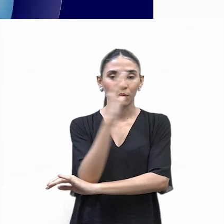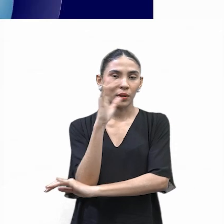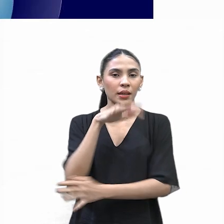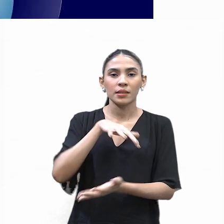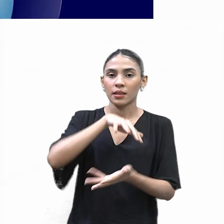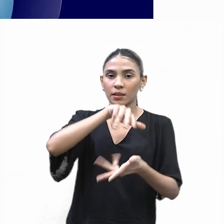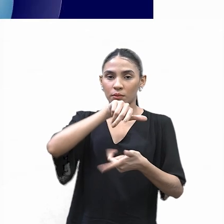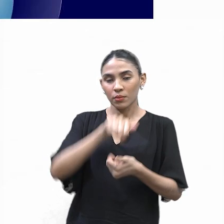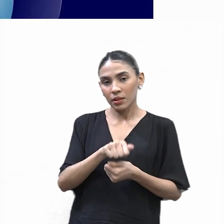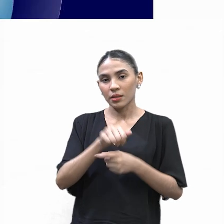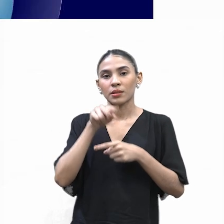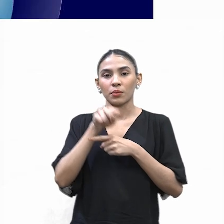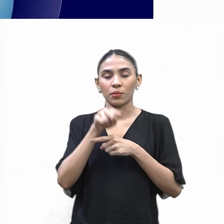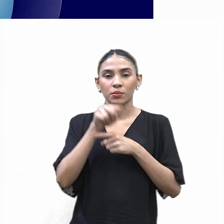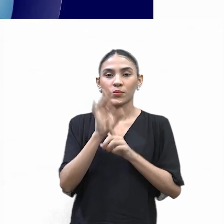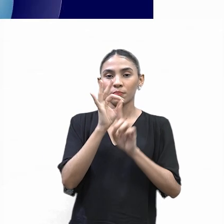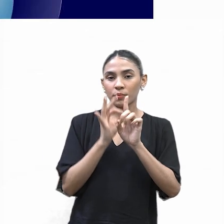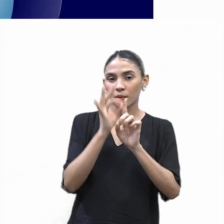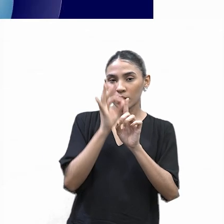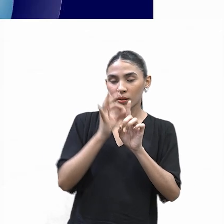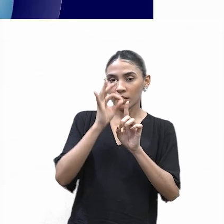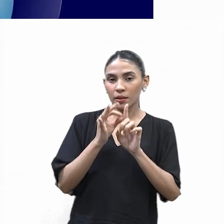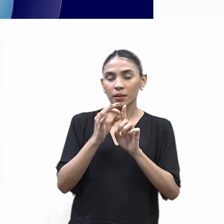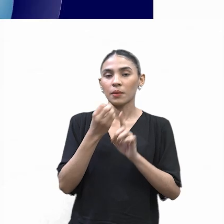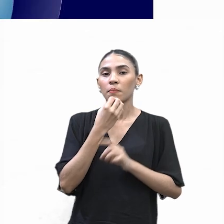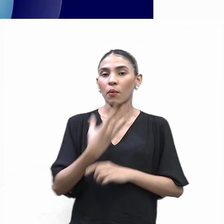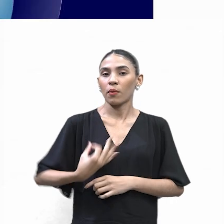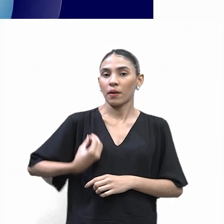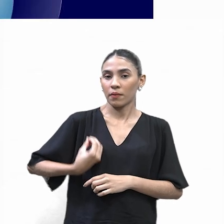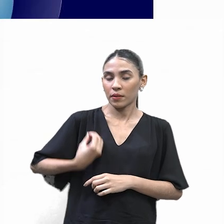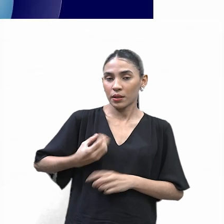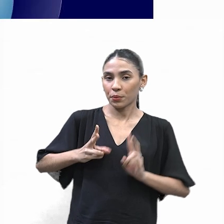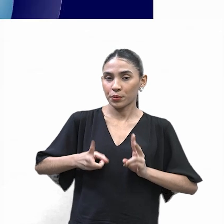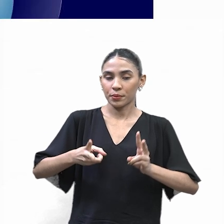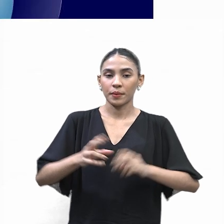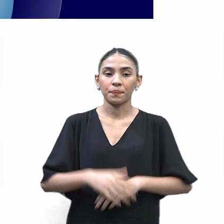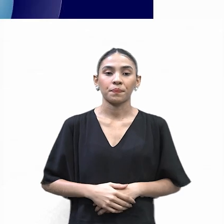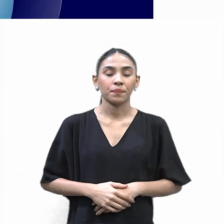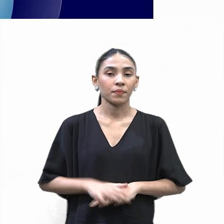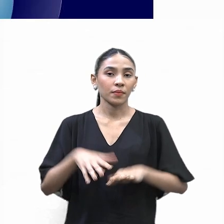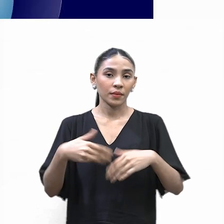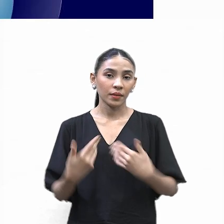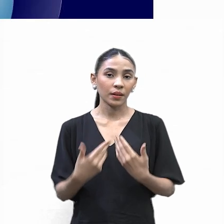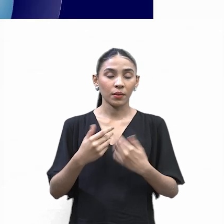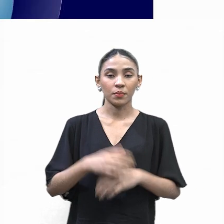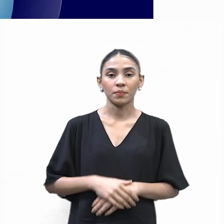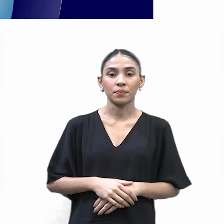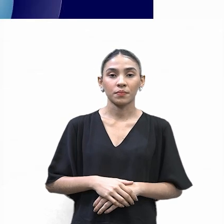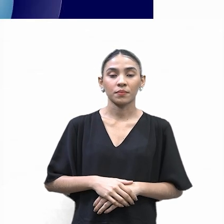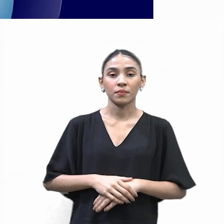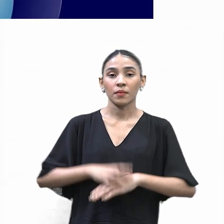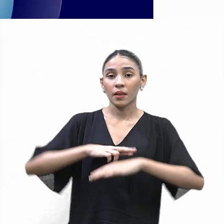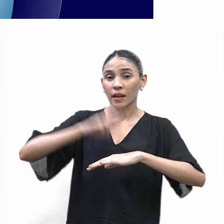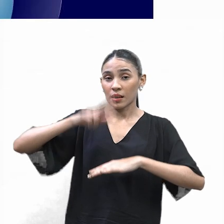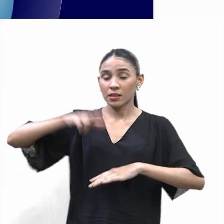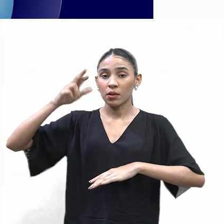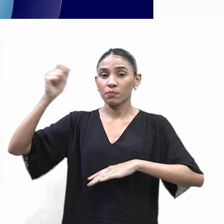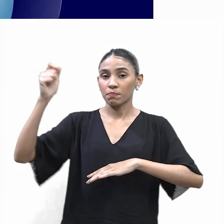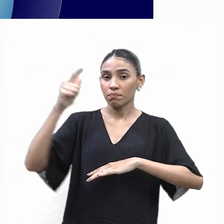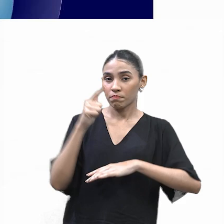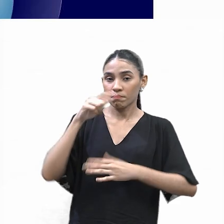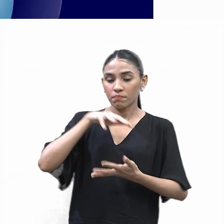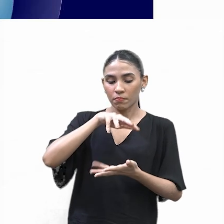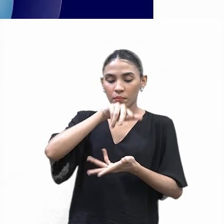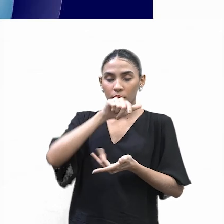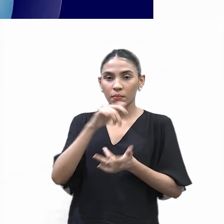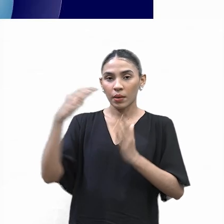planeta que mantém a temperatura ideal para a vida existir. E nesse fenômeno, a radiação solar que chega até a